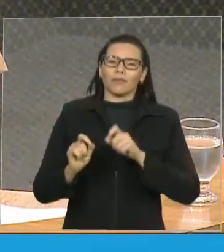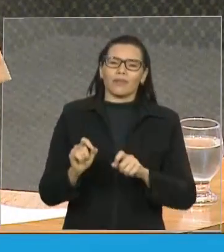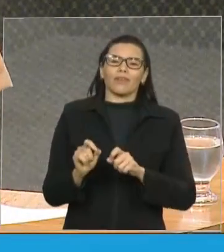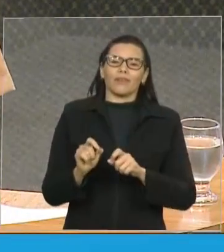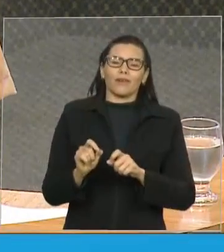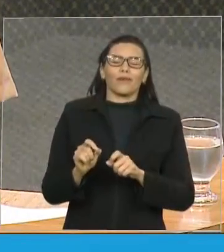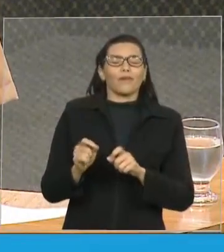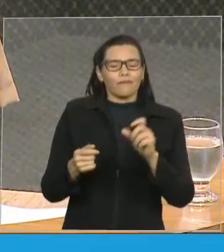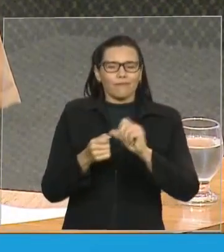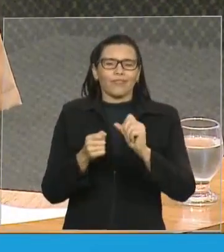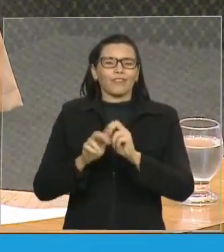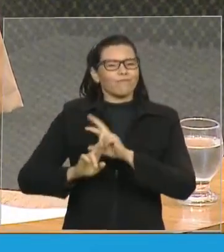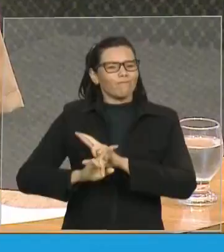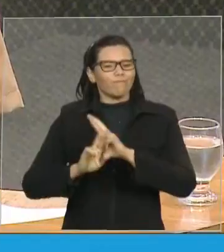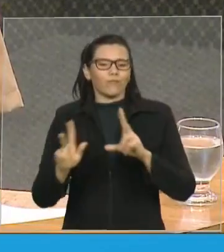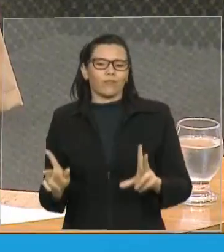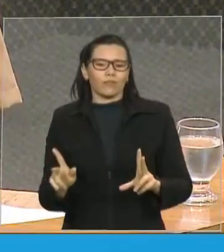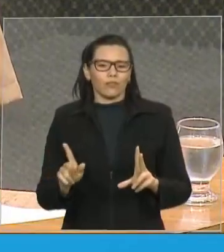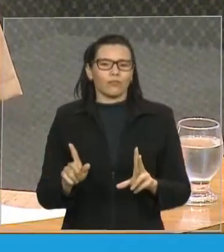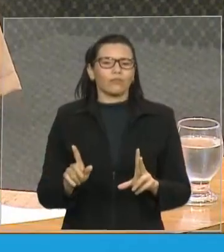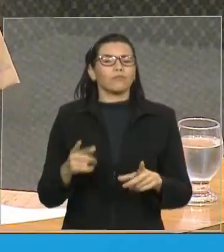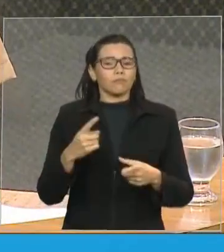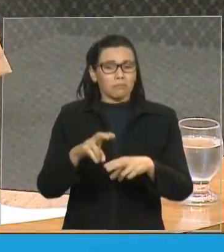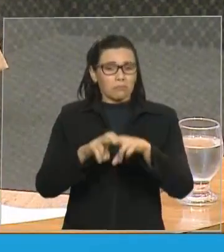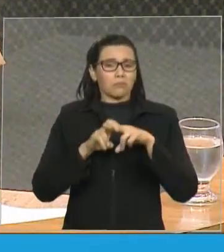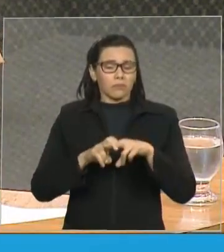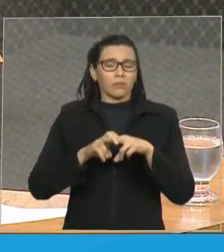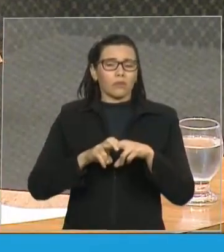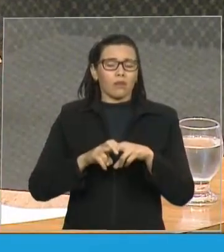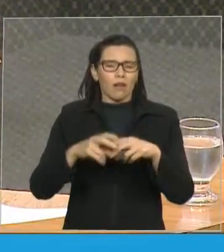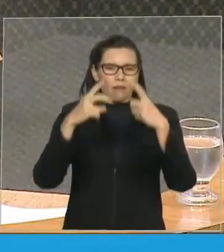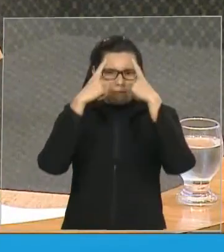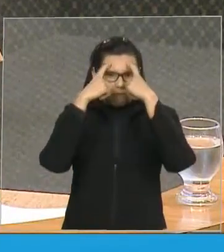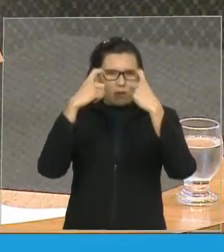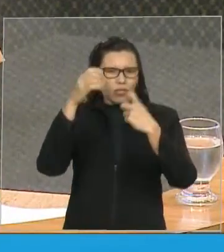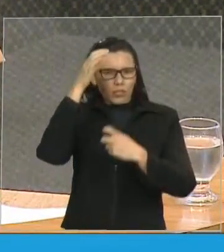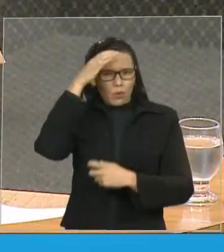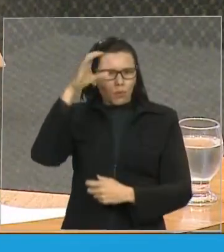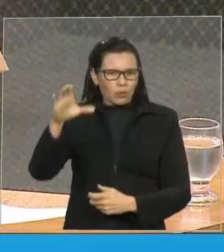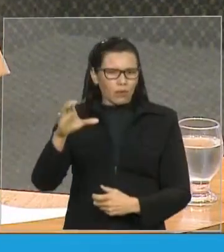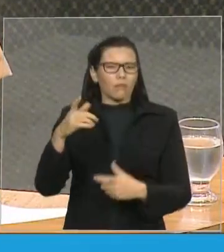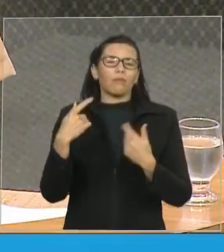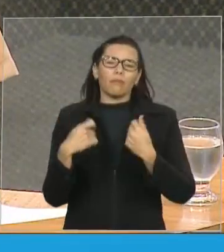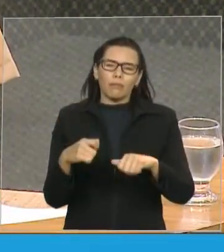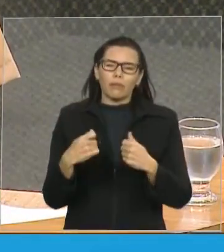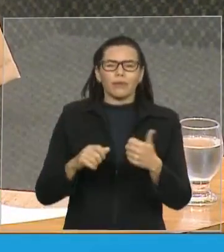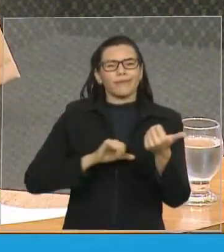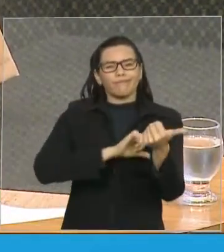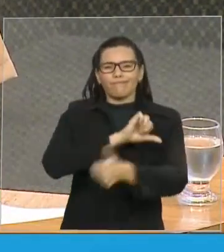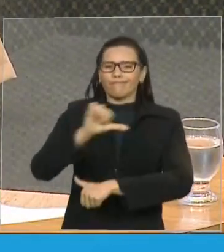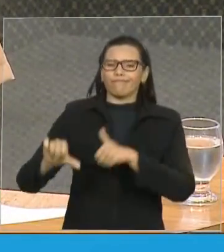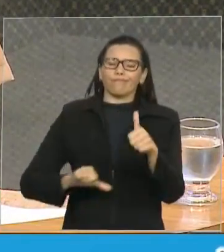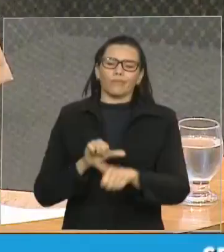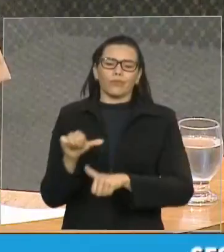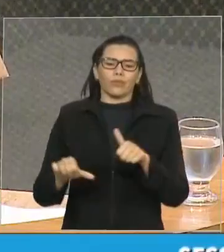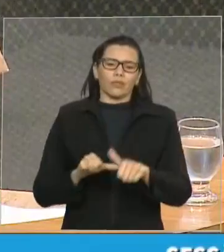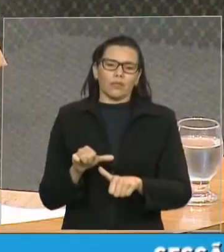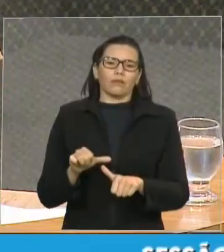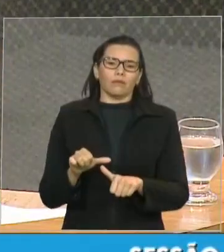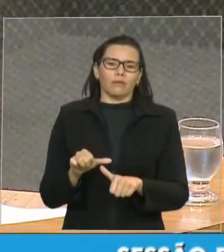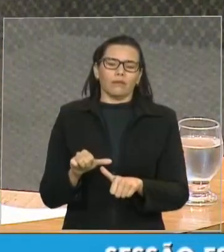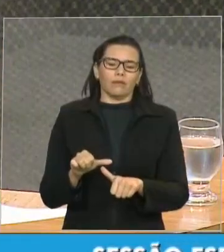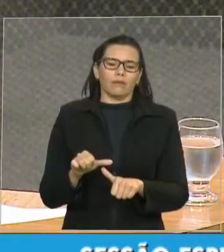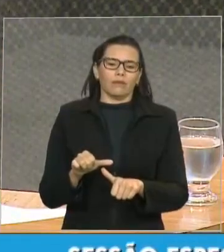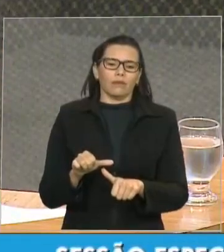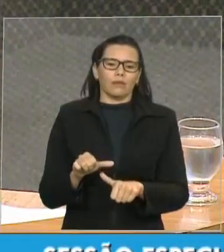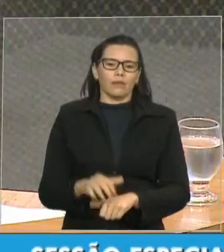A violência cultural, que tem que ser trabalhada, tem que ser repensada para que a gente possa superar.